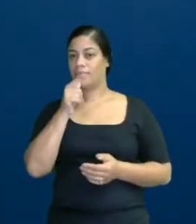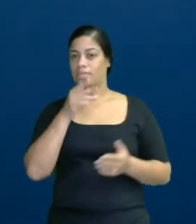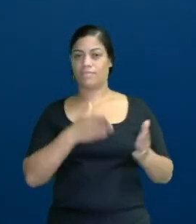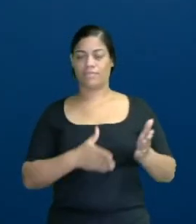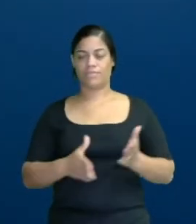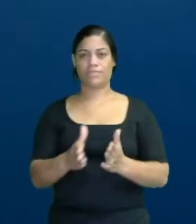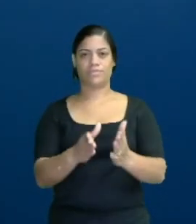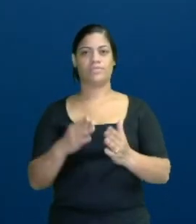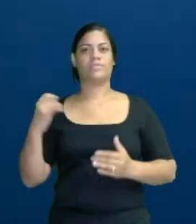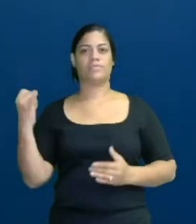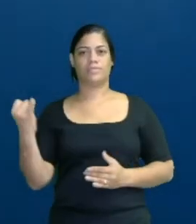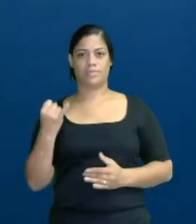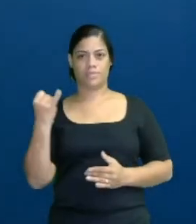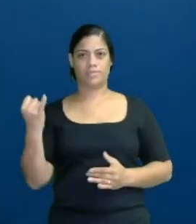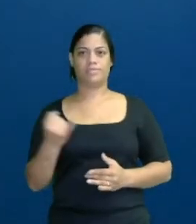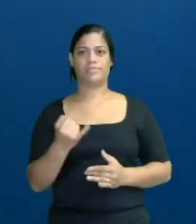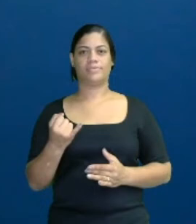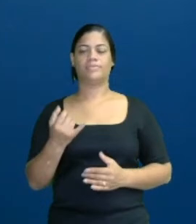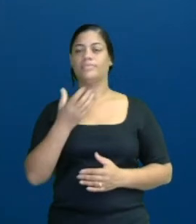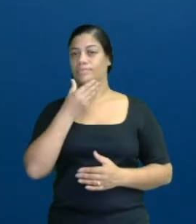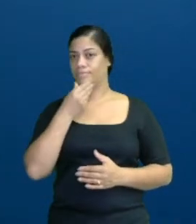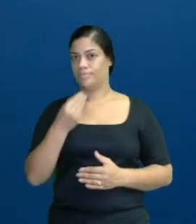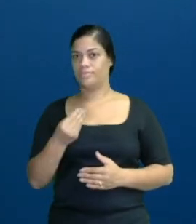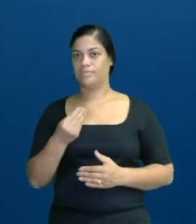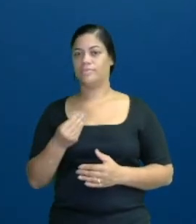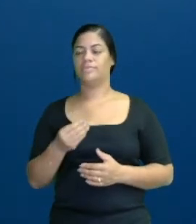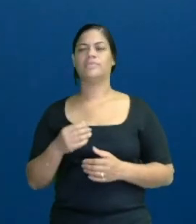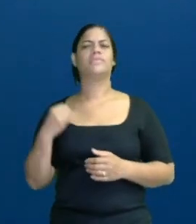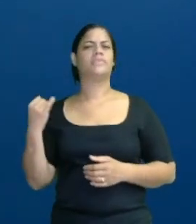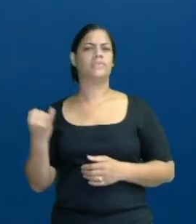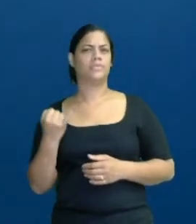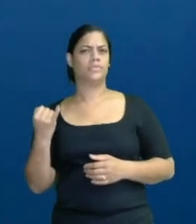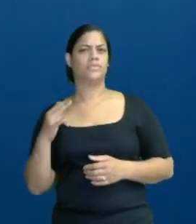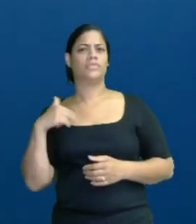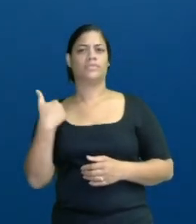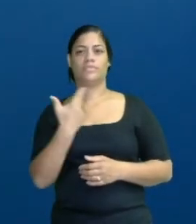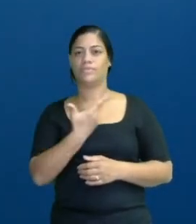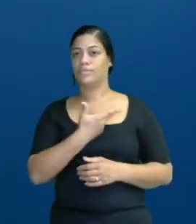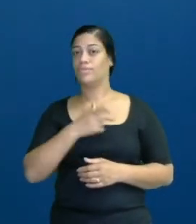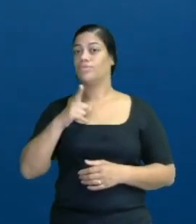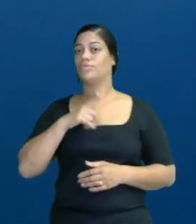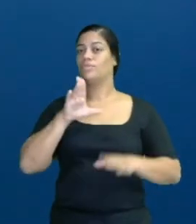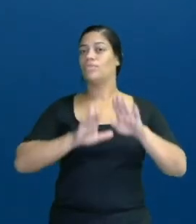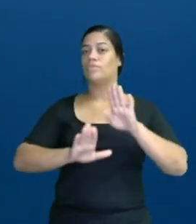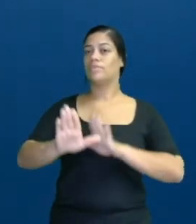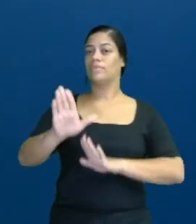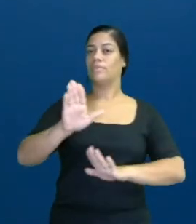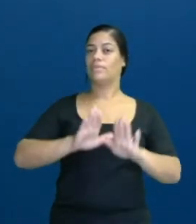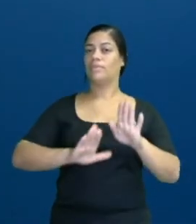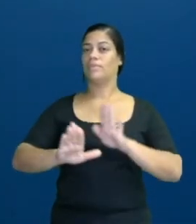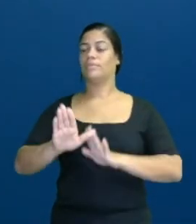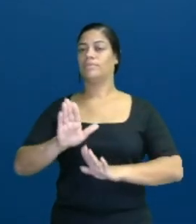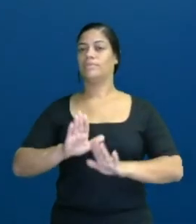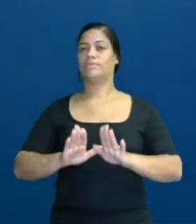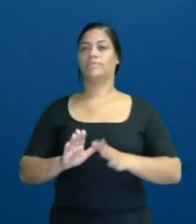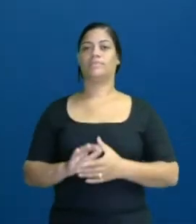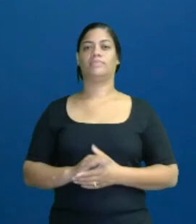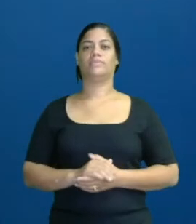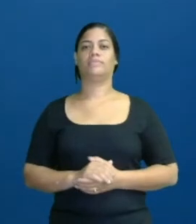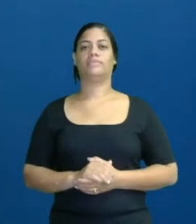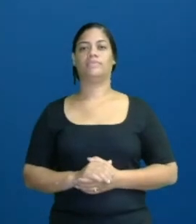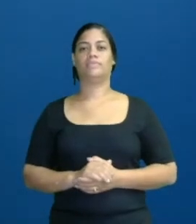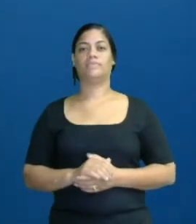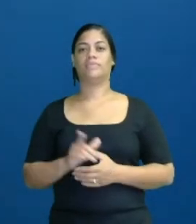natural importante para os seres vivos. Então, por isso é necessário a gente preservar, certo? Essa é